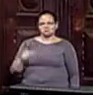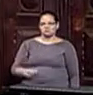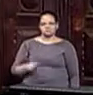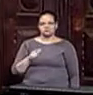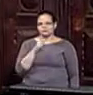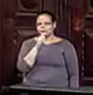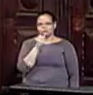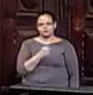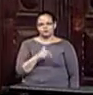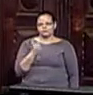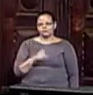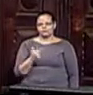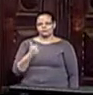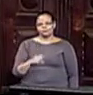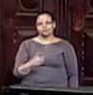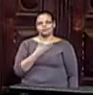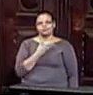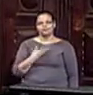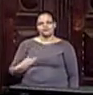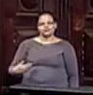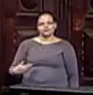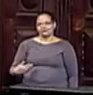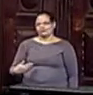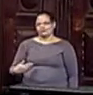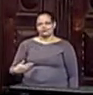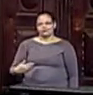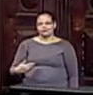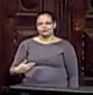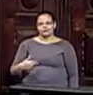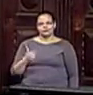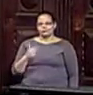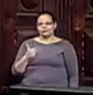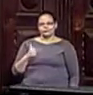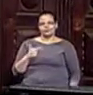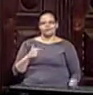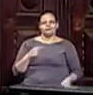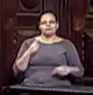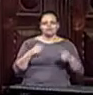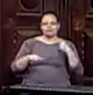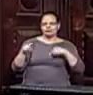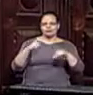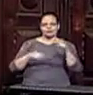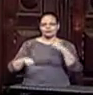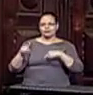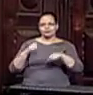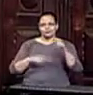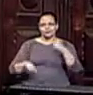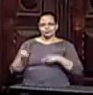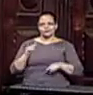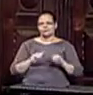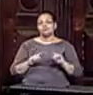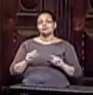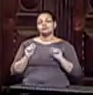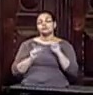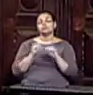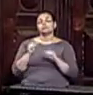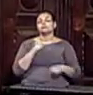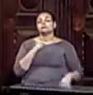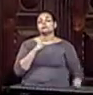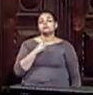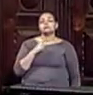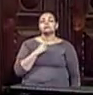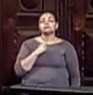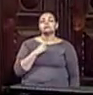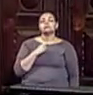não temos mais governo, também não temos gestão. O que existe